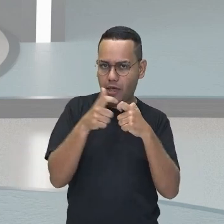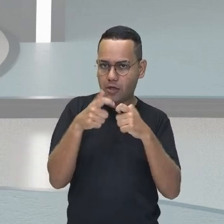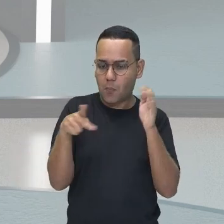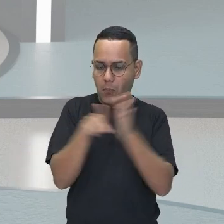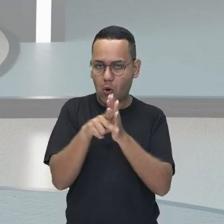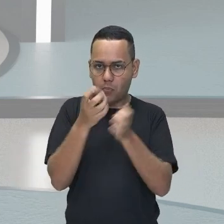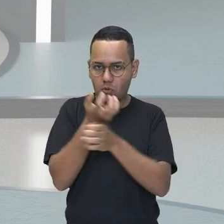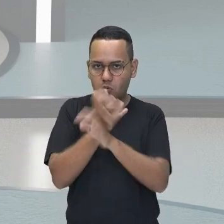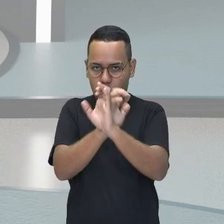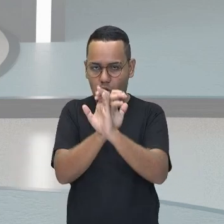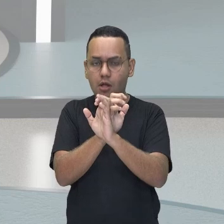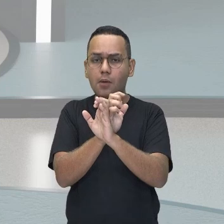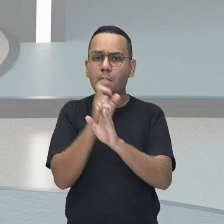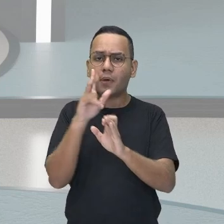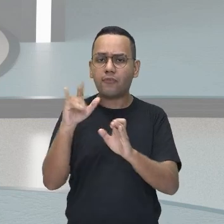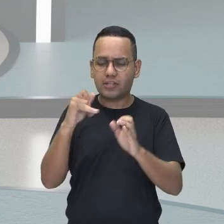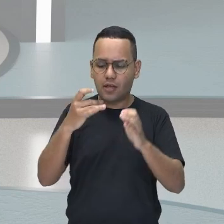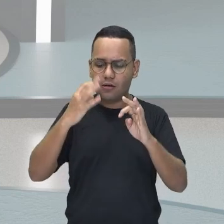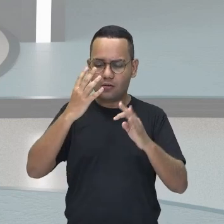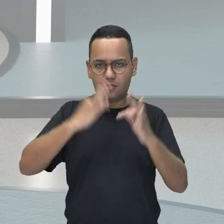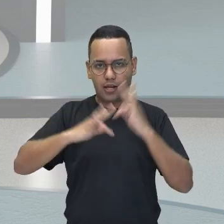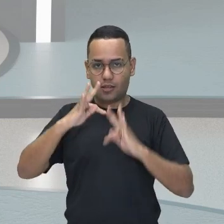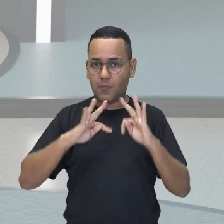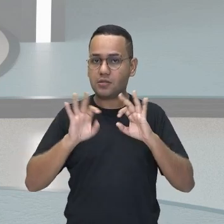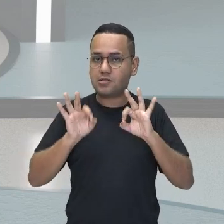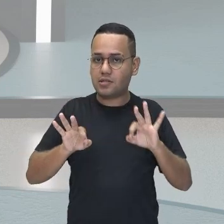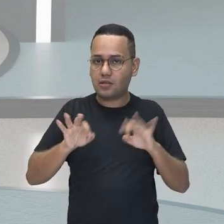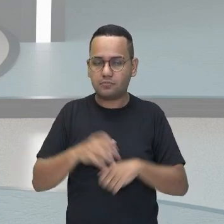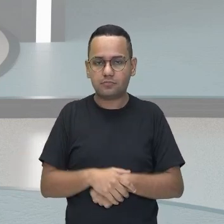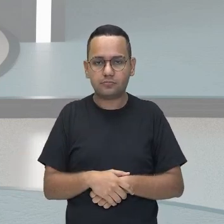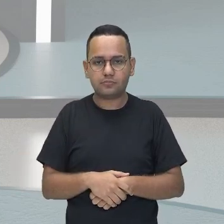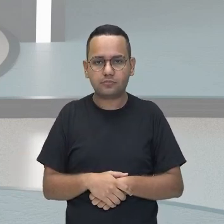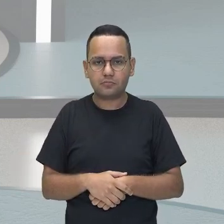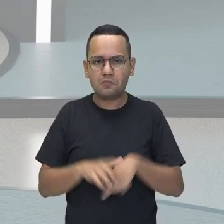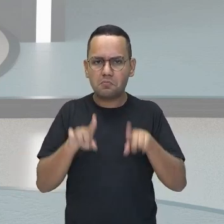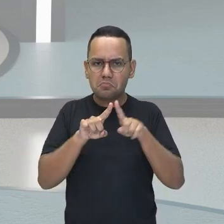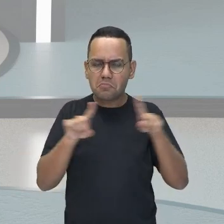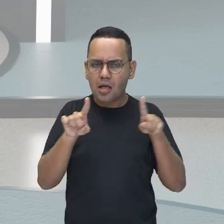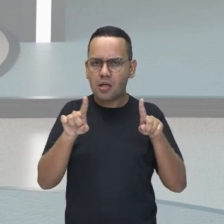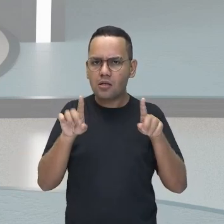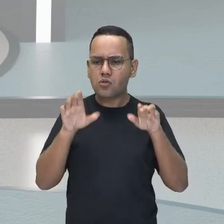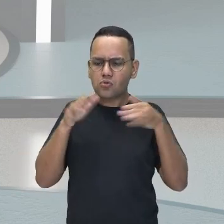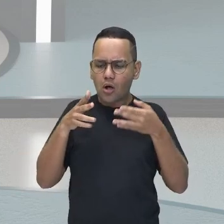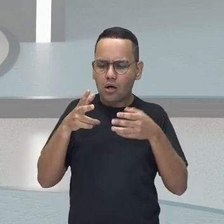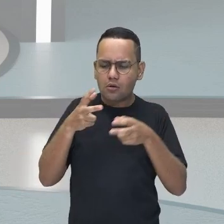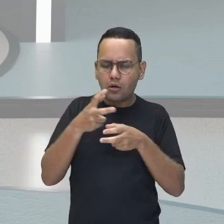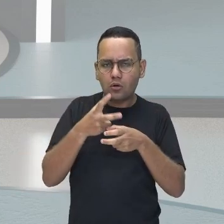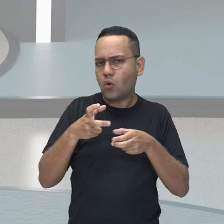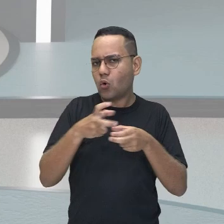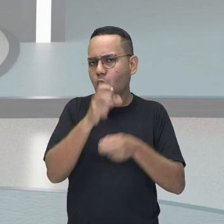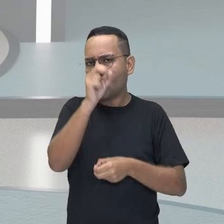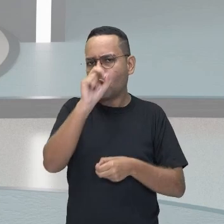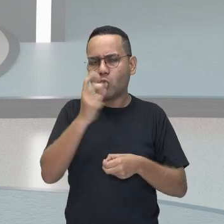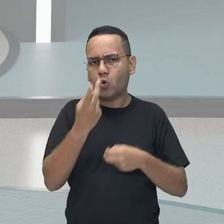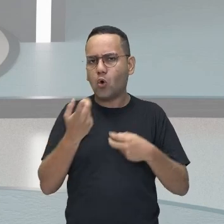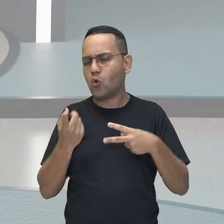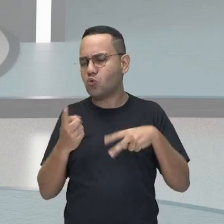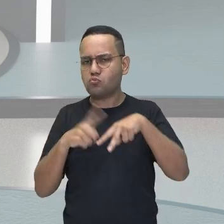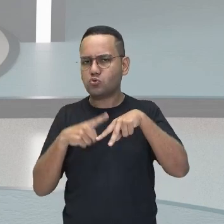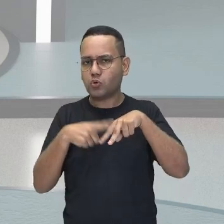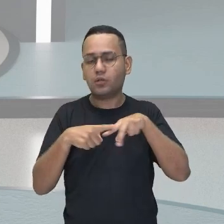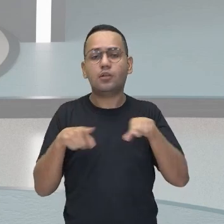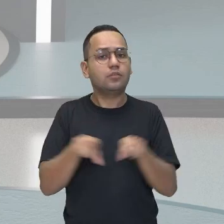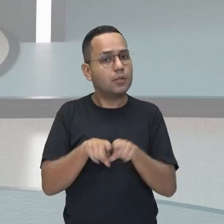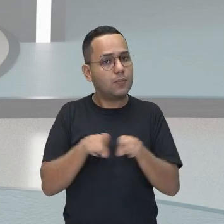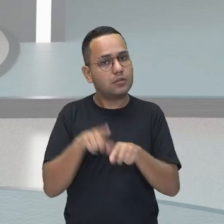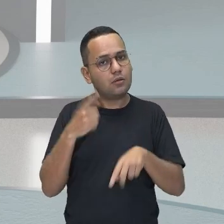esse problema, que é um desvio postural, que não atinge só a coluna e nem só o joelho, mas também os pés, e a gente precisa conhecer o